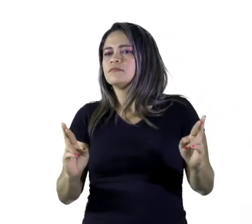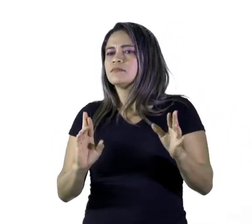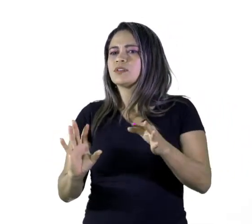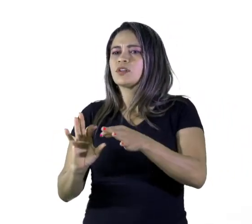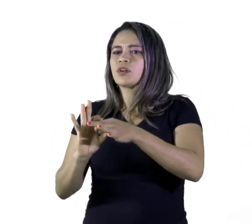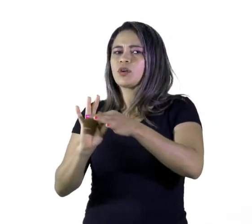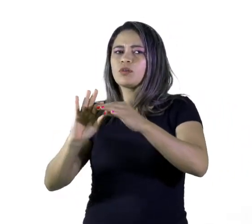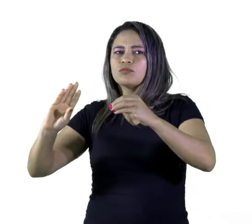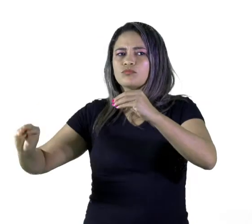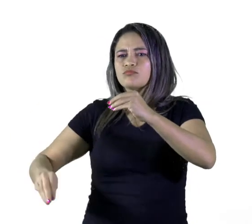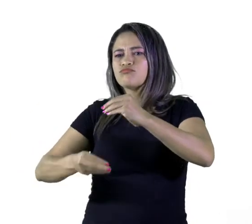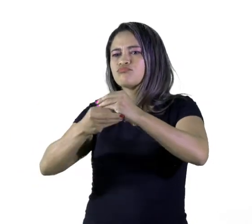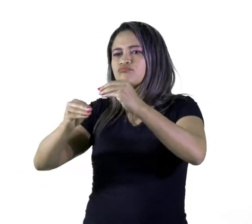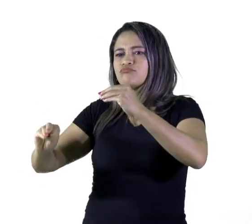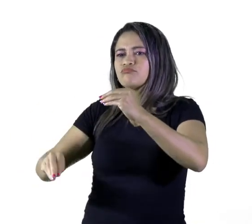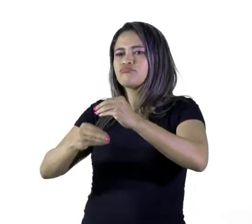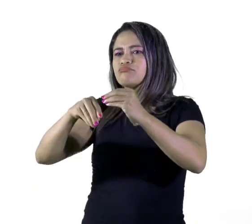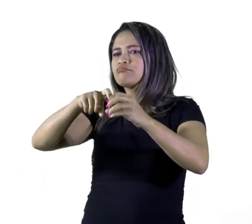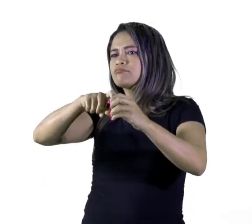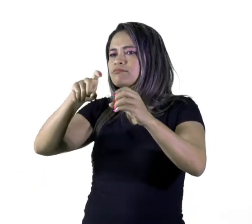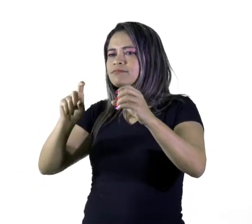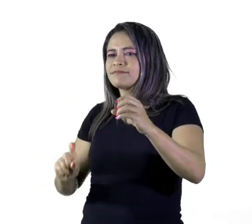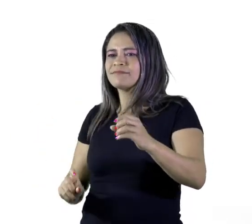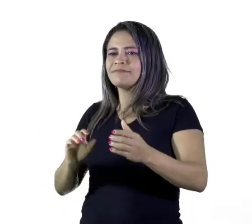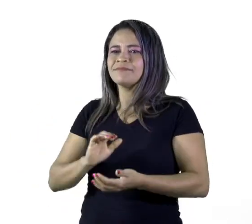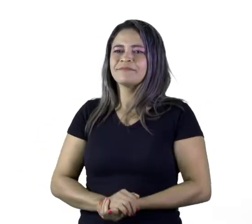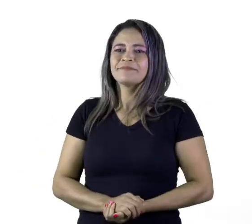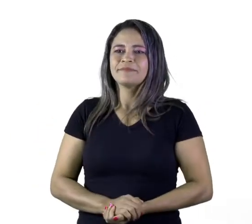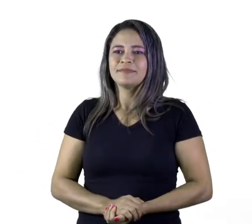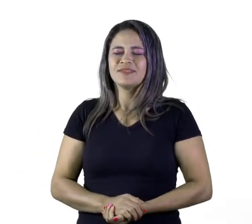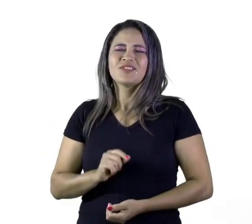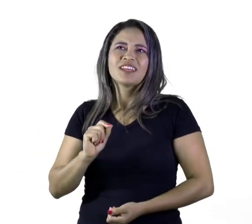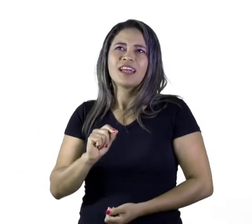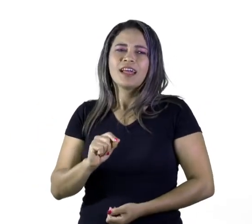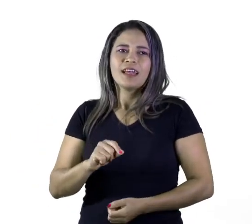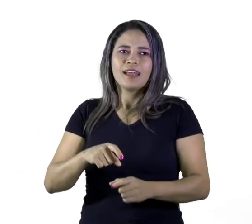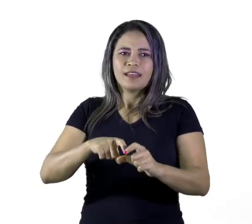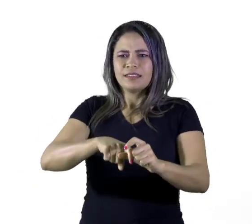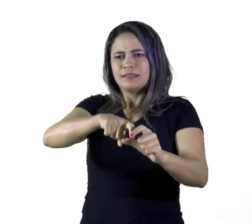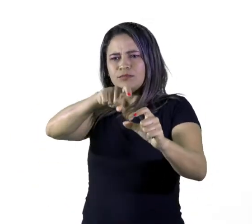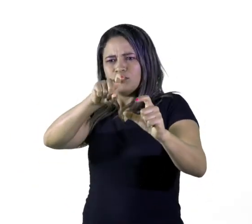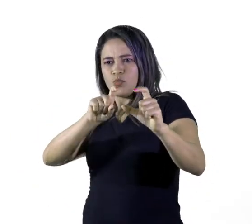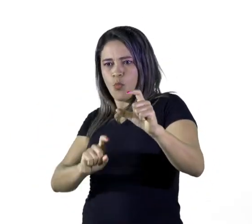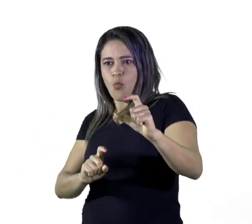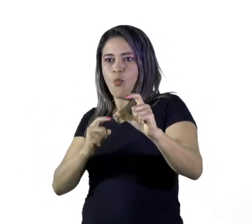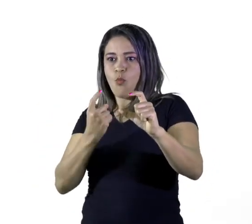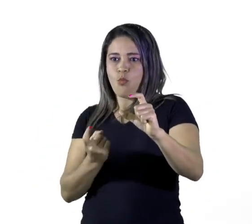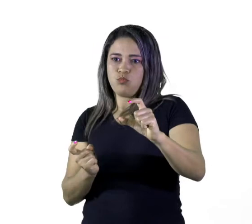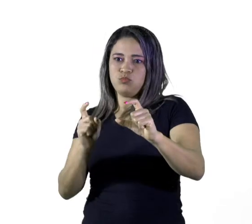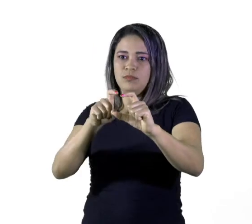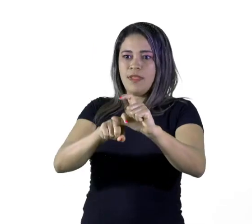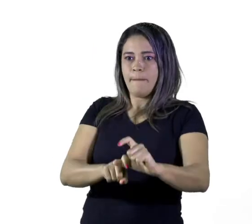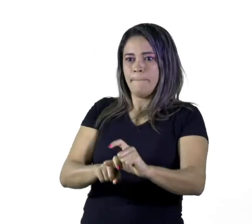complementariedade. O que é isso, professora? Interdependência, um depende do outro.